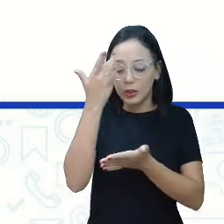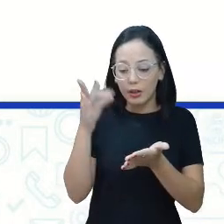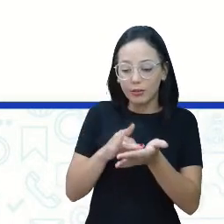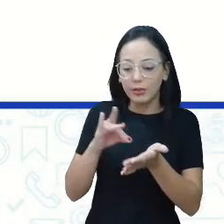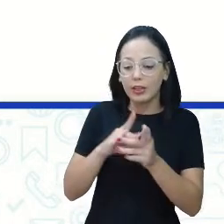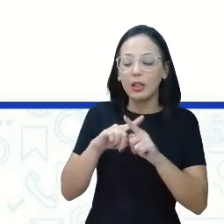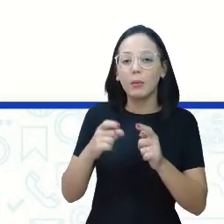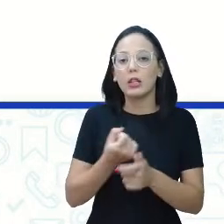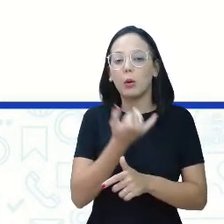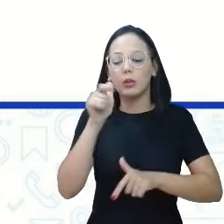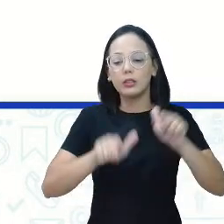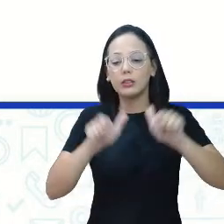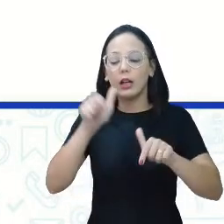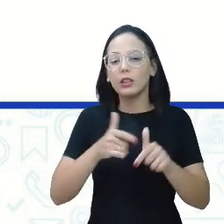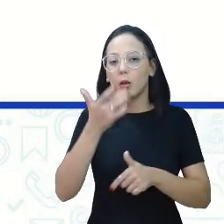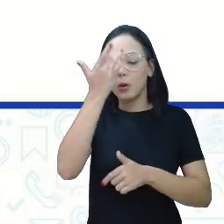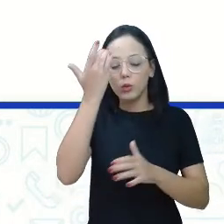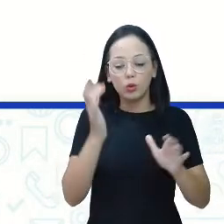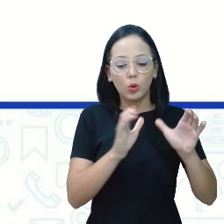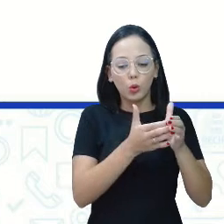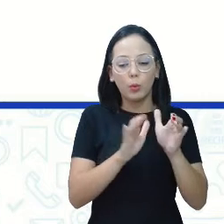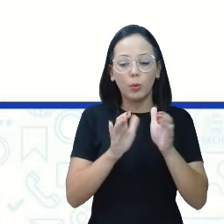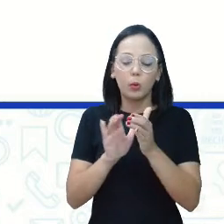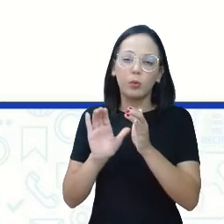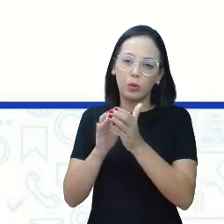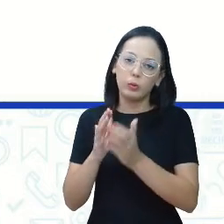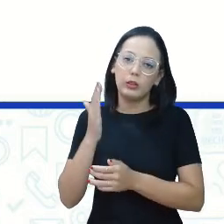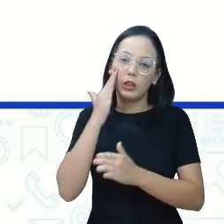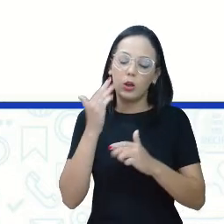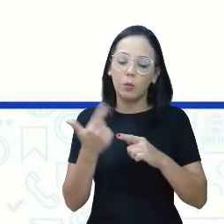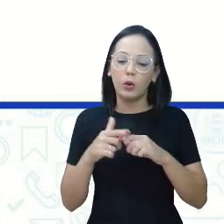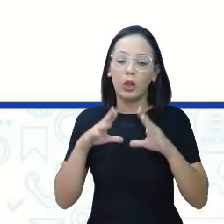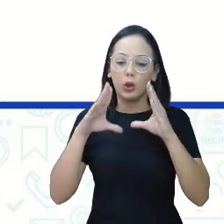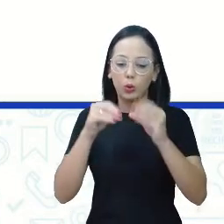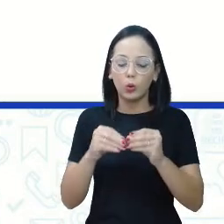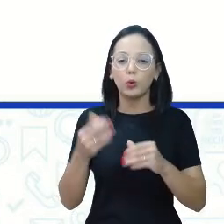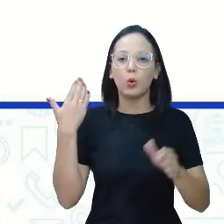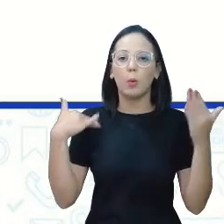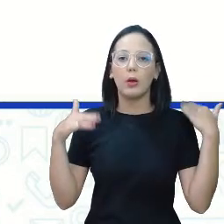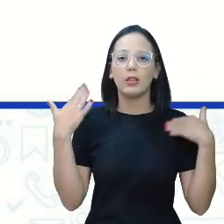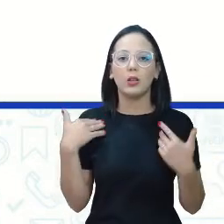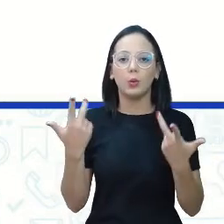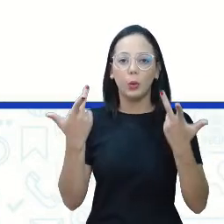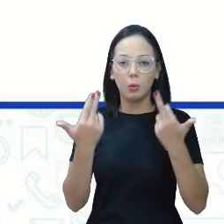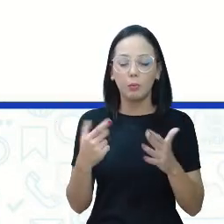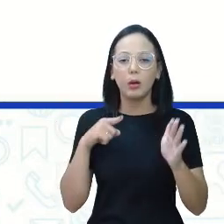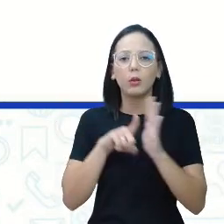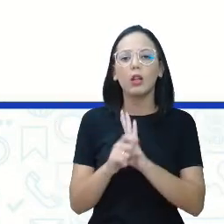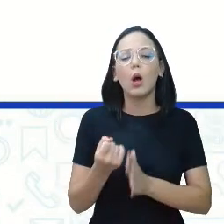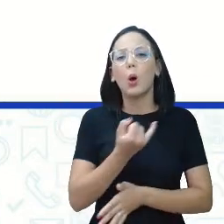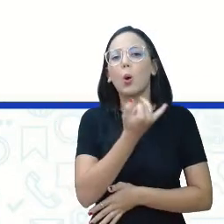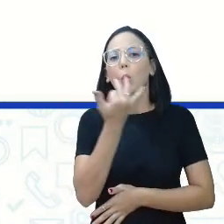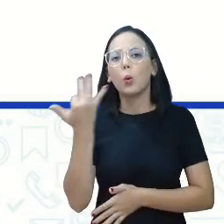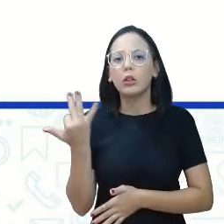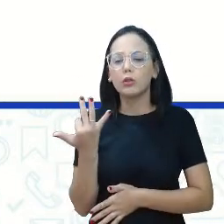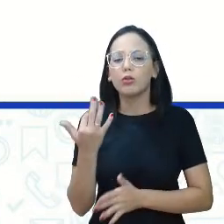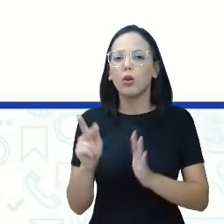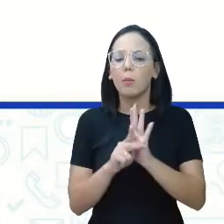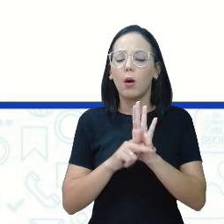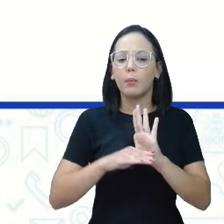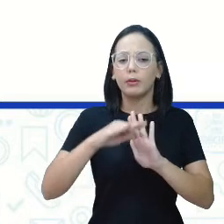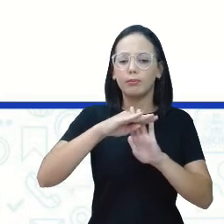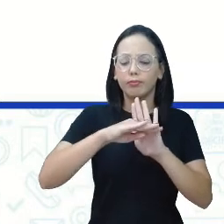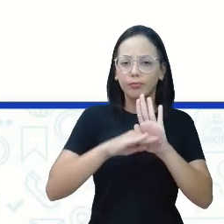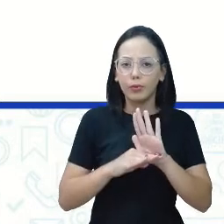e a quantidade de pessoas de cada grupo, né? Em todos os passeios seja igual. Quantos passeios deverão ser